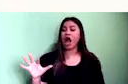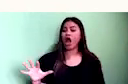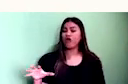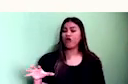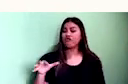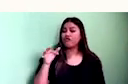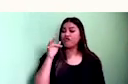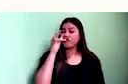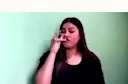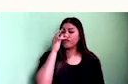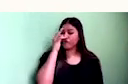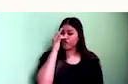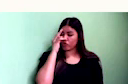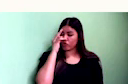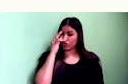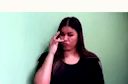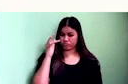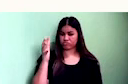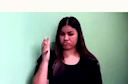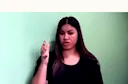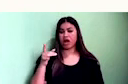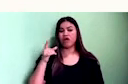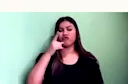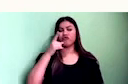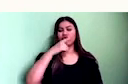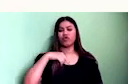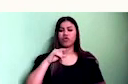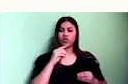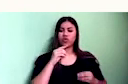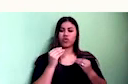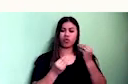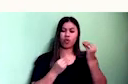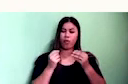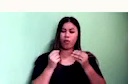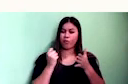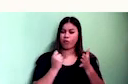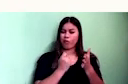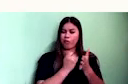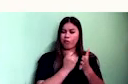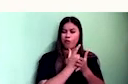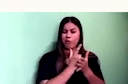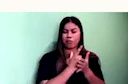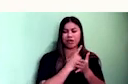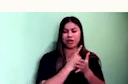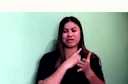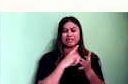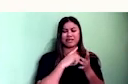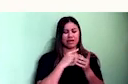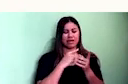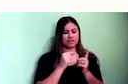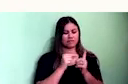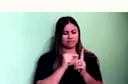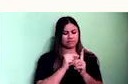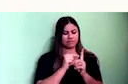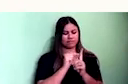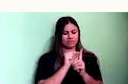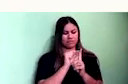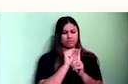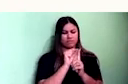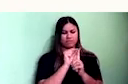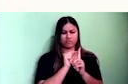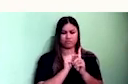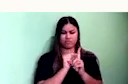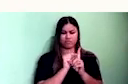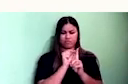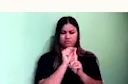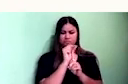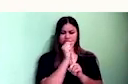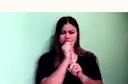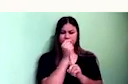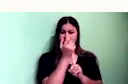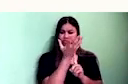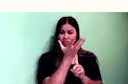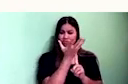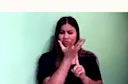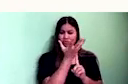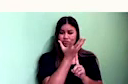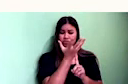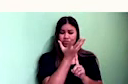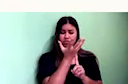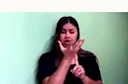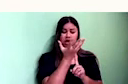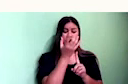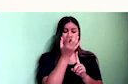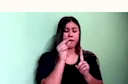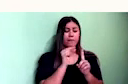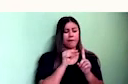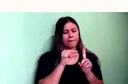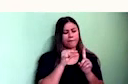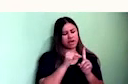comprar em qualquer lugar e você pegar o saquinho e tem mais galinho do que flor, aquele chá, se você fizer, você vai ter uma ação menor,